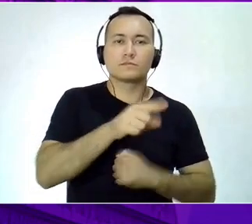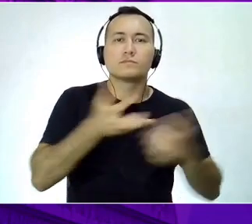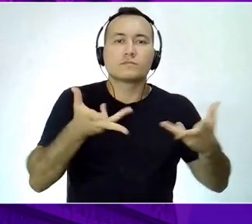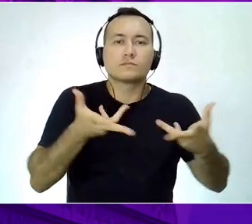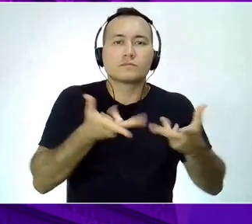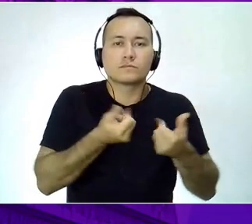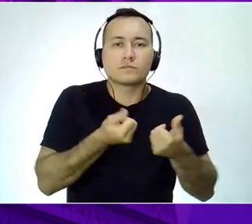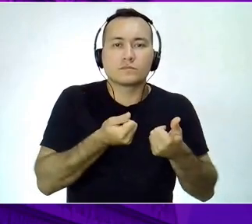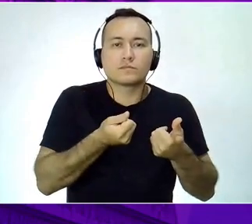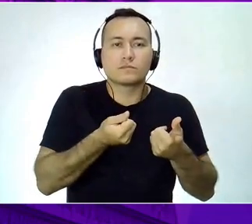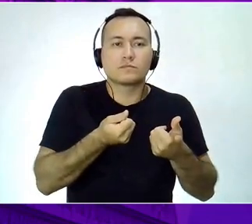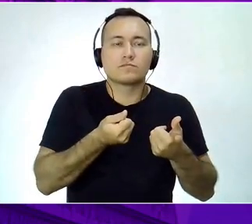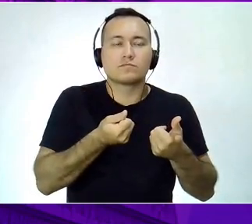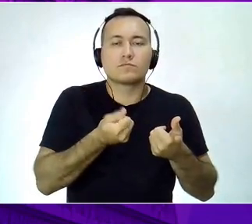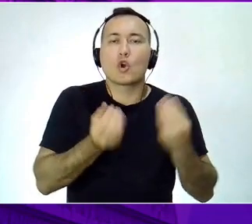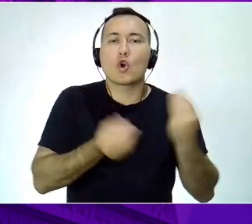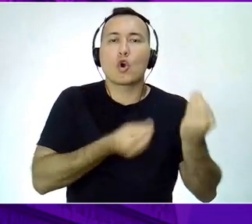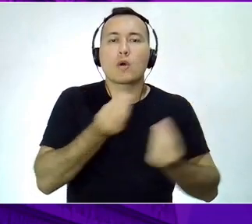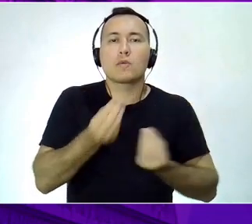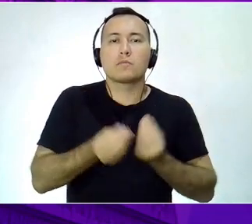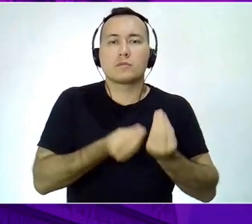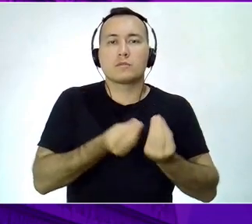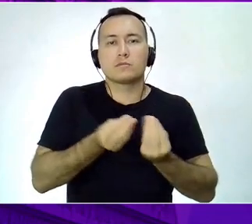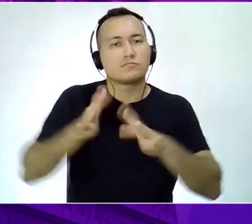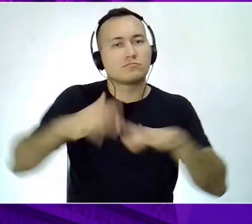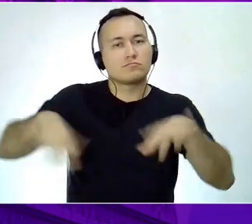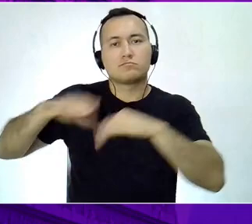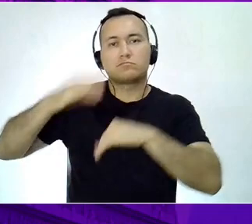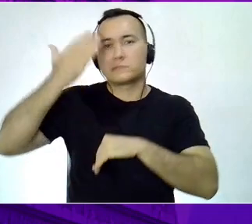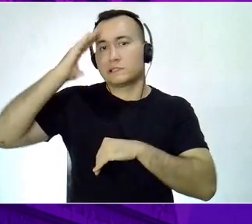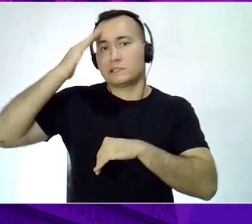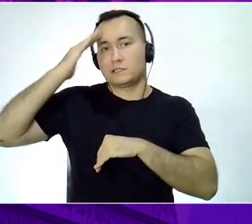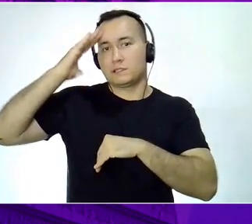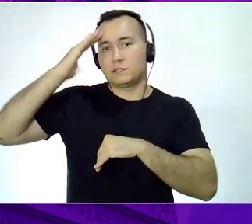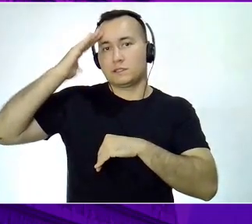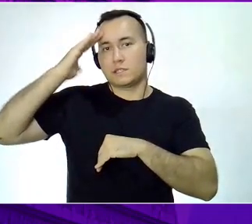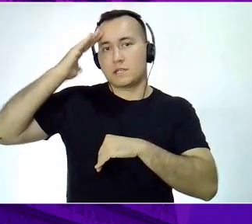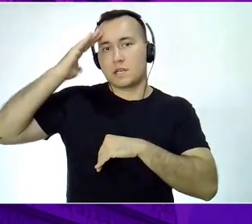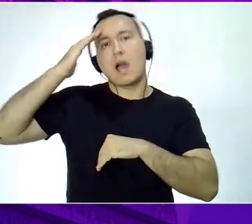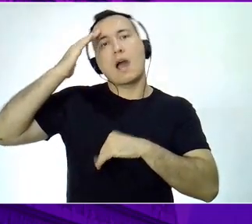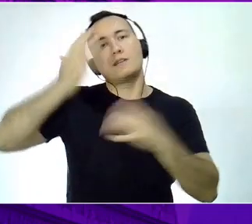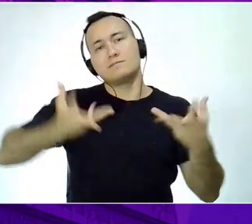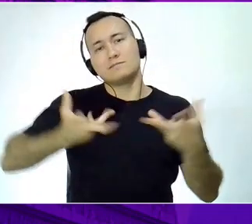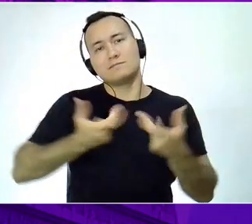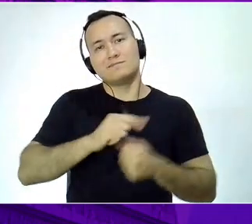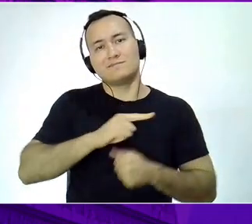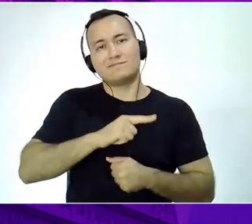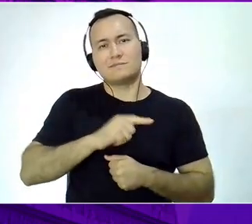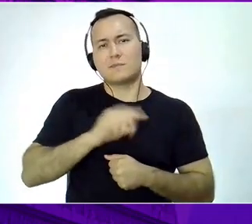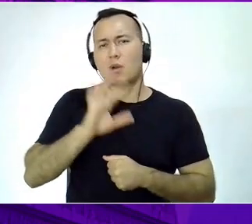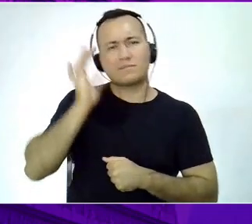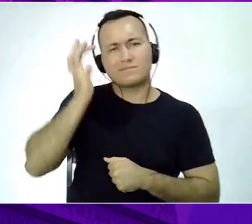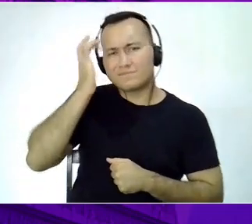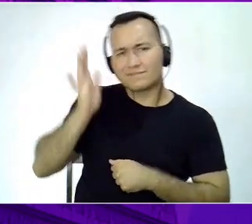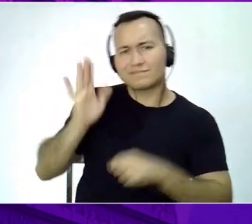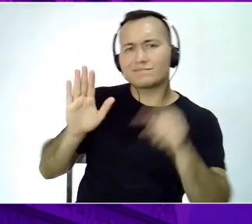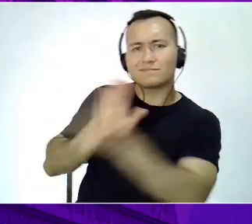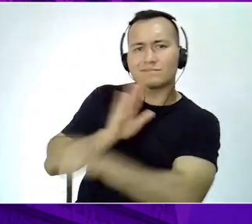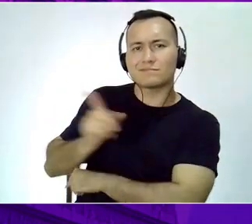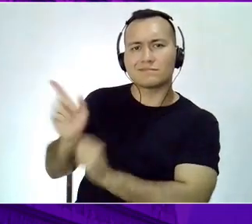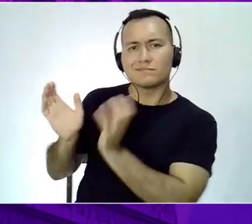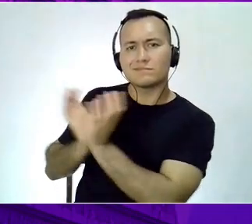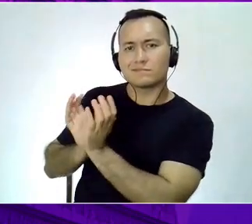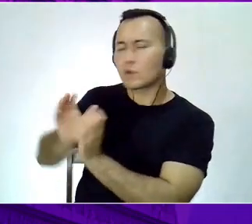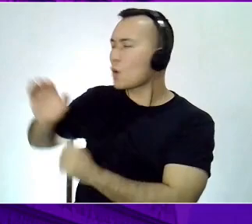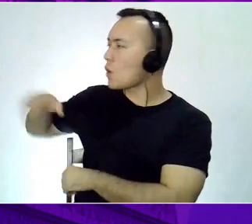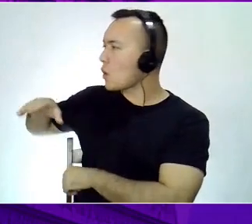em fazer a audiência entender a mensagem. O que é fácil de medir, é só vocês pegarem um colega do lado de vocês, vocês pegarem companheiro de vocês,